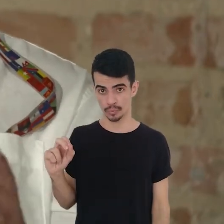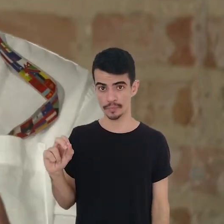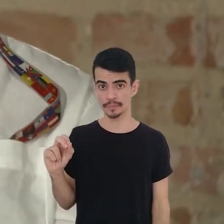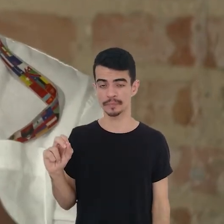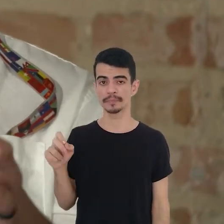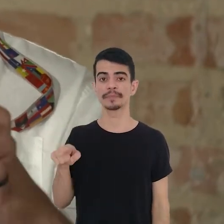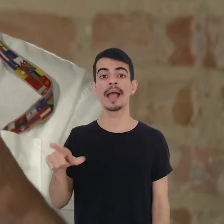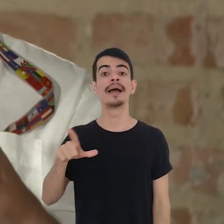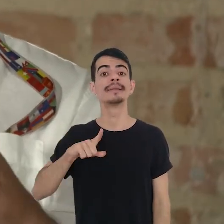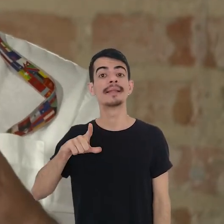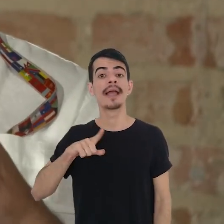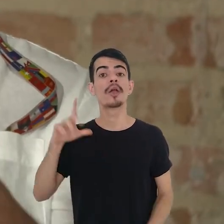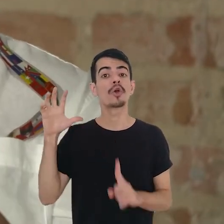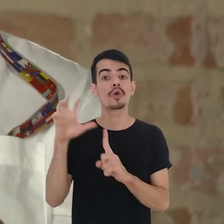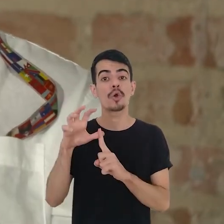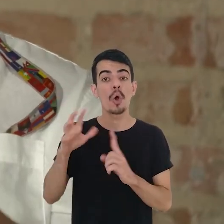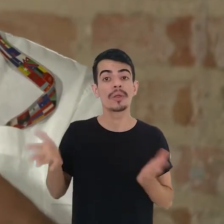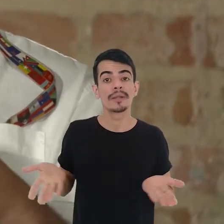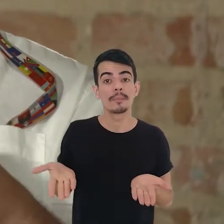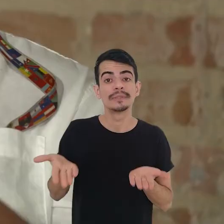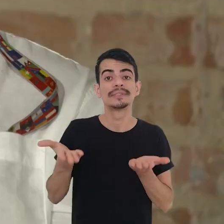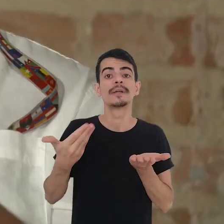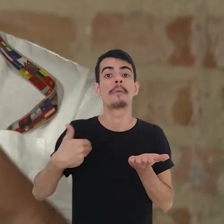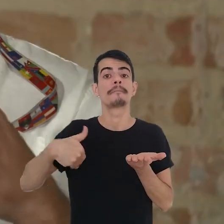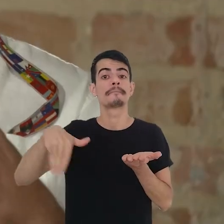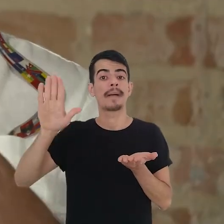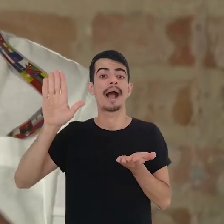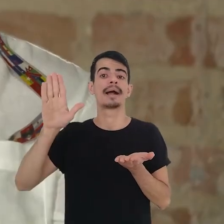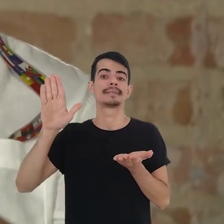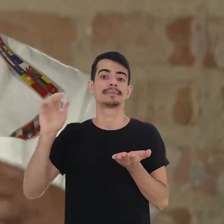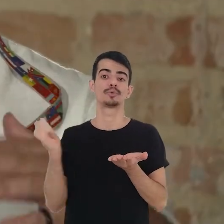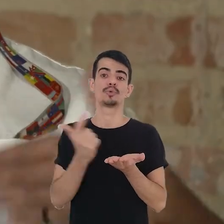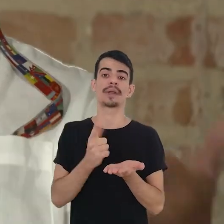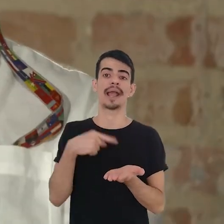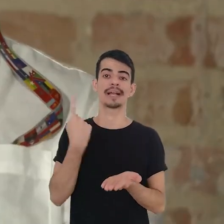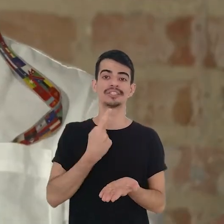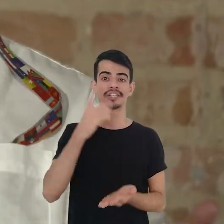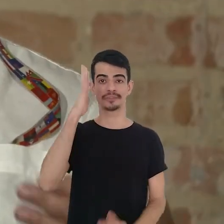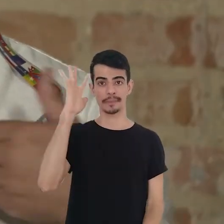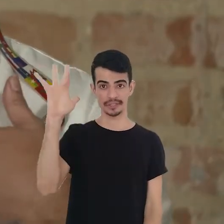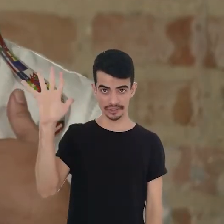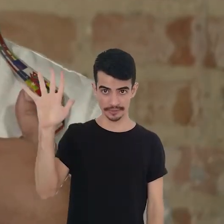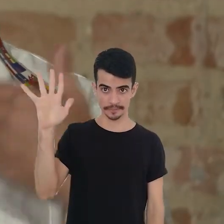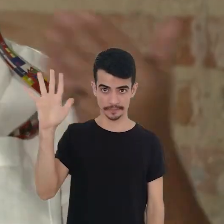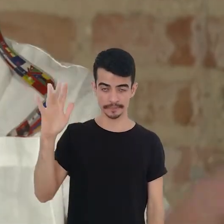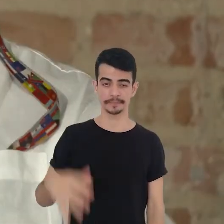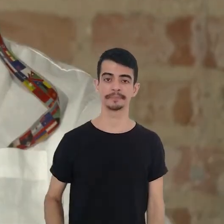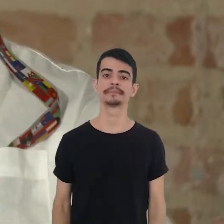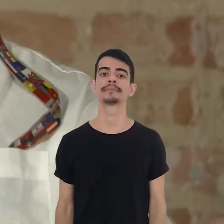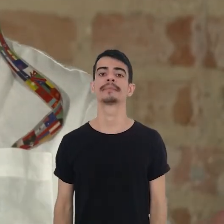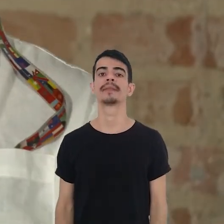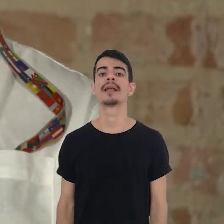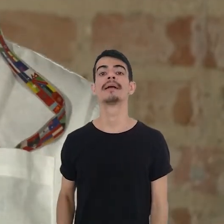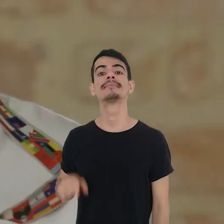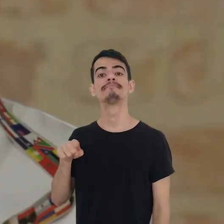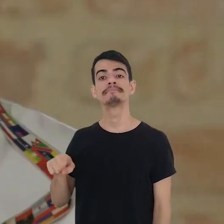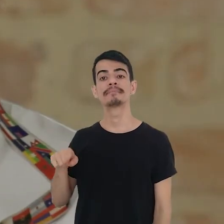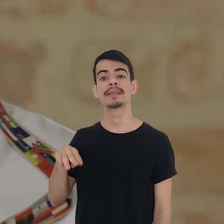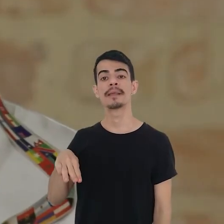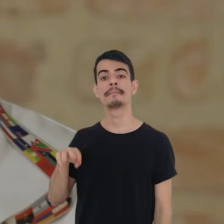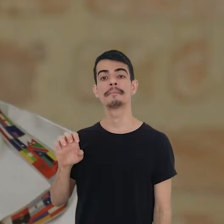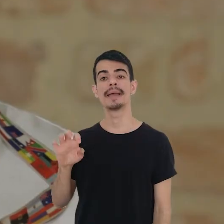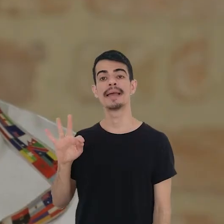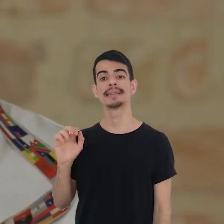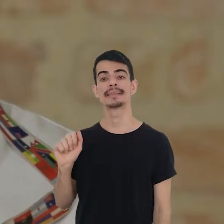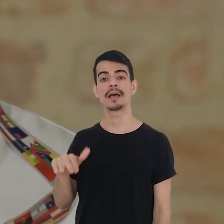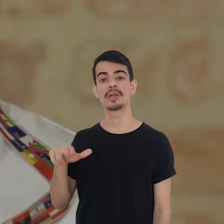o metano ele tem uma contribuição maior do que nós imaginávamos.